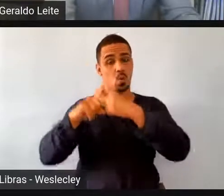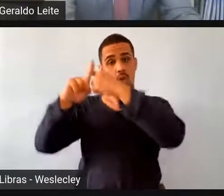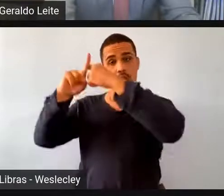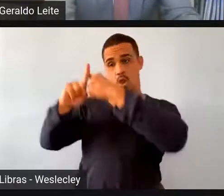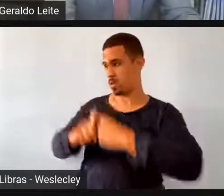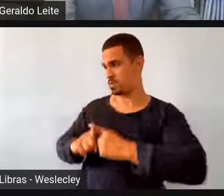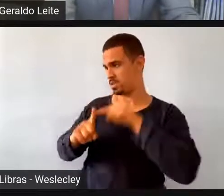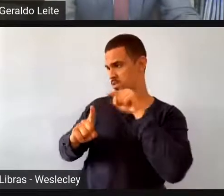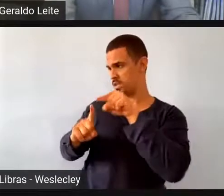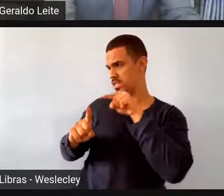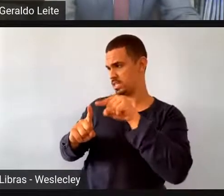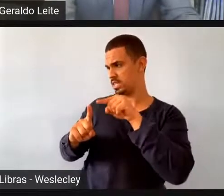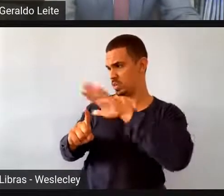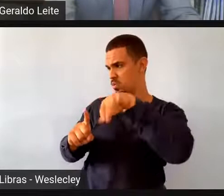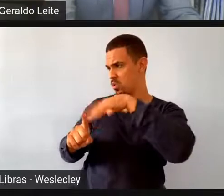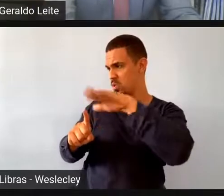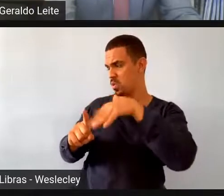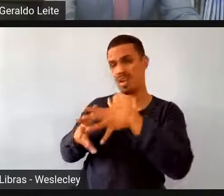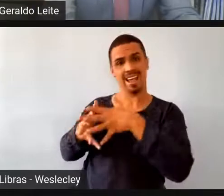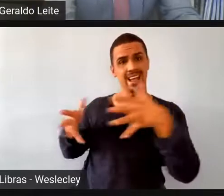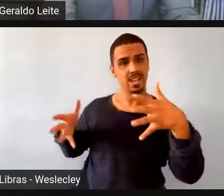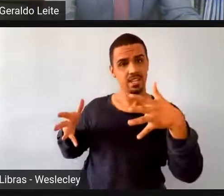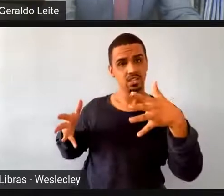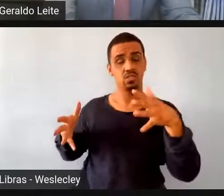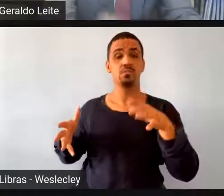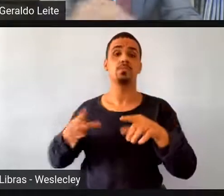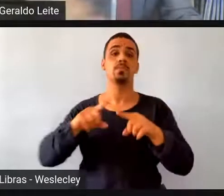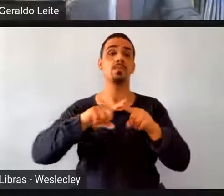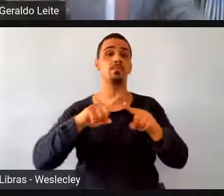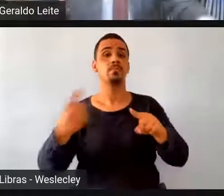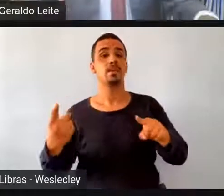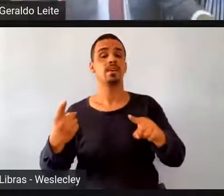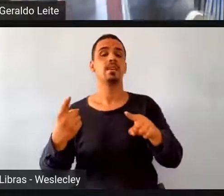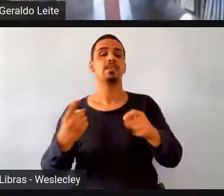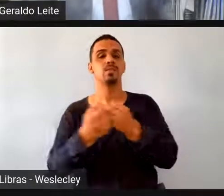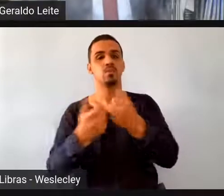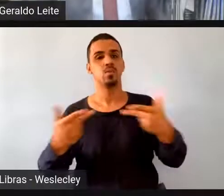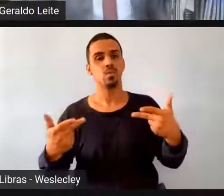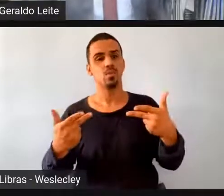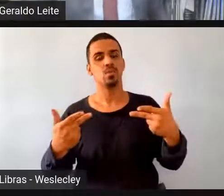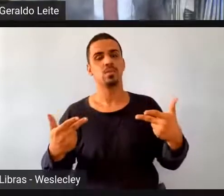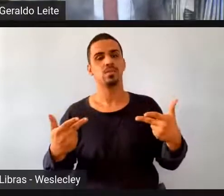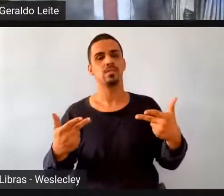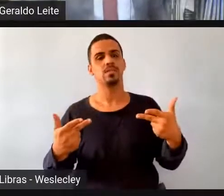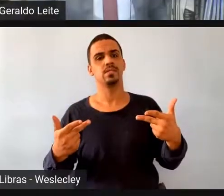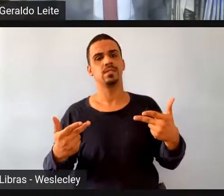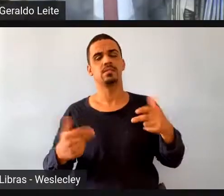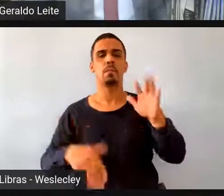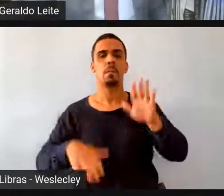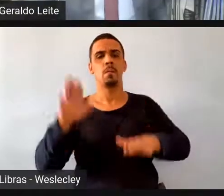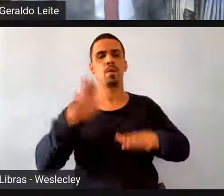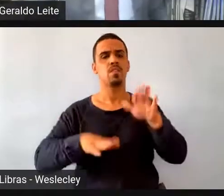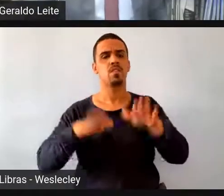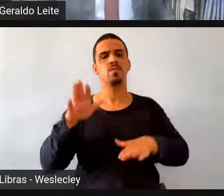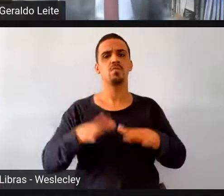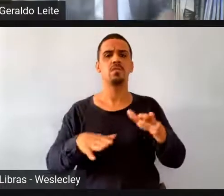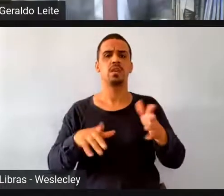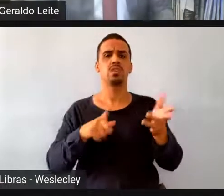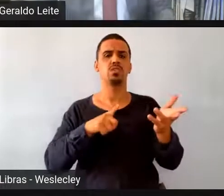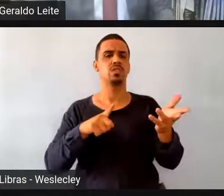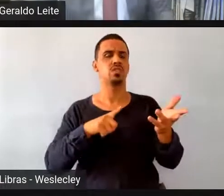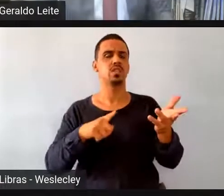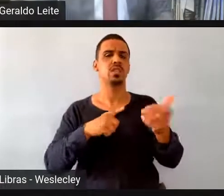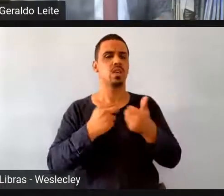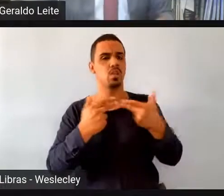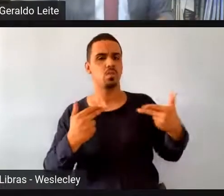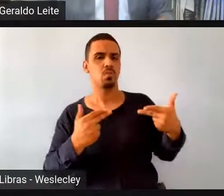ambiente muito grande. É claro que uma distritalização parcial, essa coisa, provavelmente traria custos para baixo.